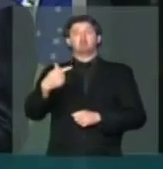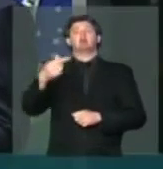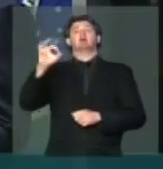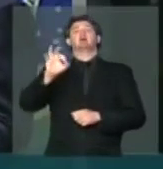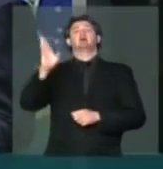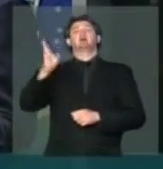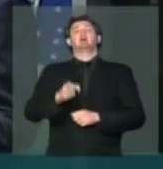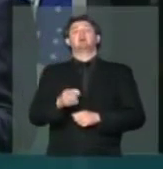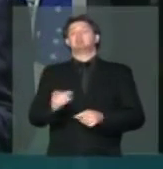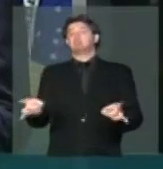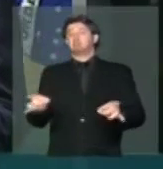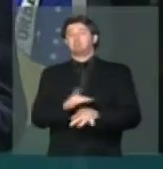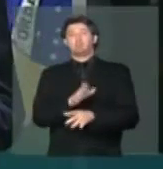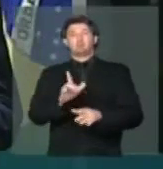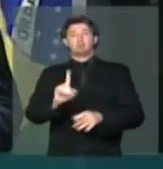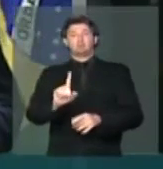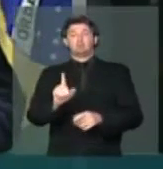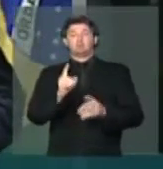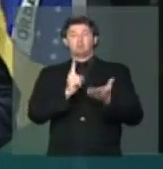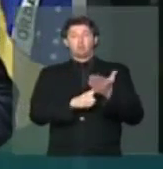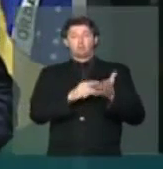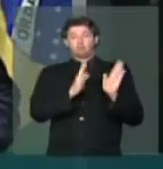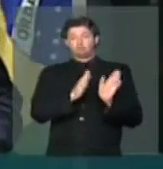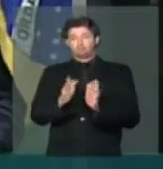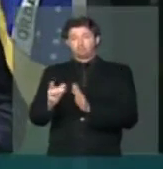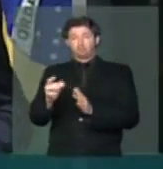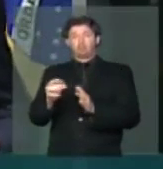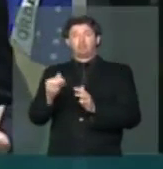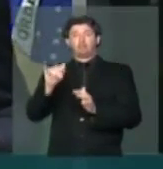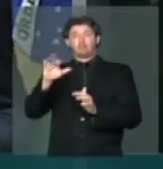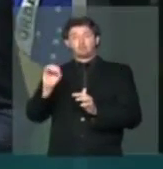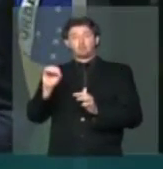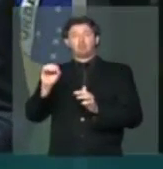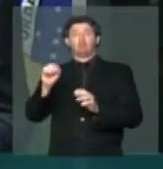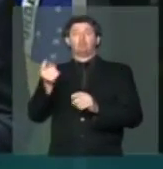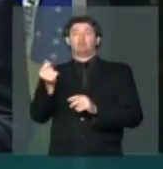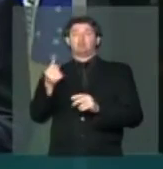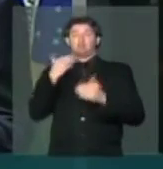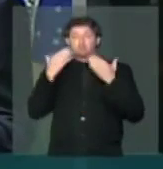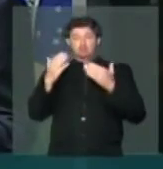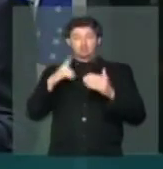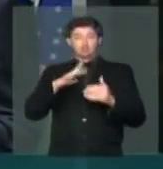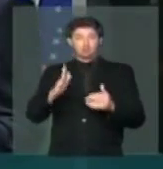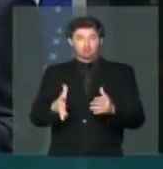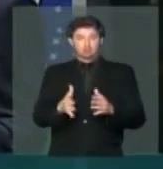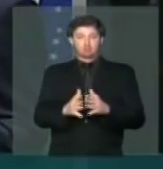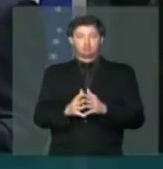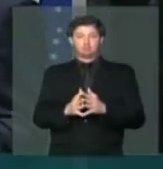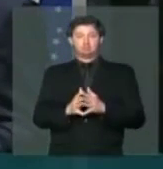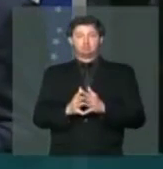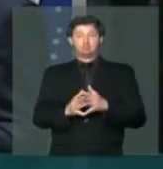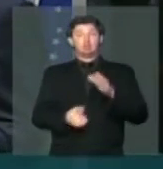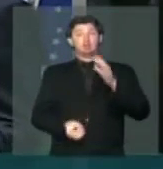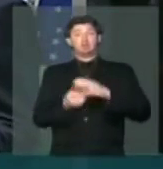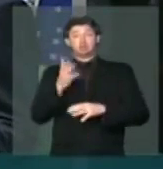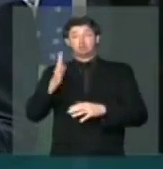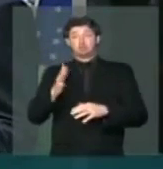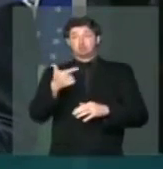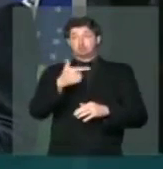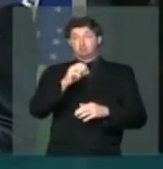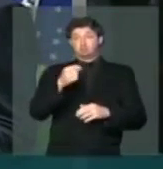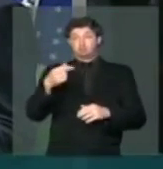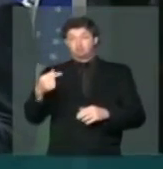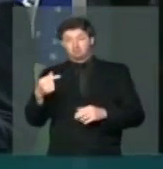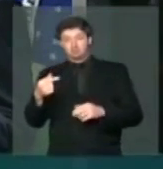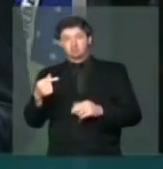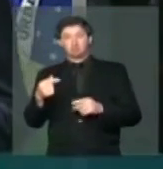37% não cumpriram nem o cronograma físico-financeiro apresentado. Foi criado em 2007, o